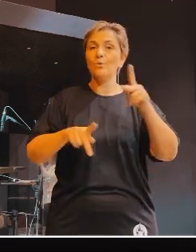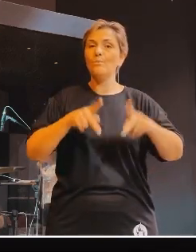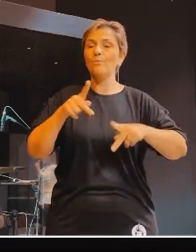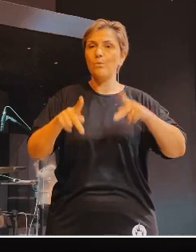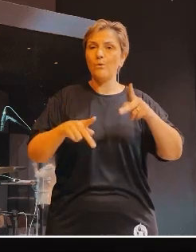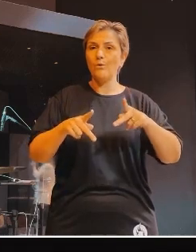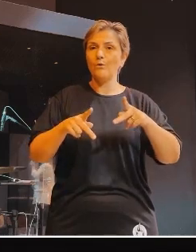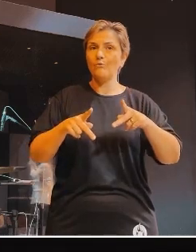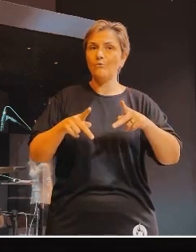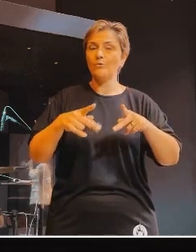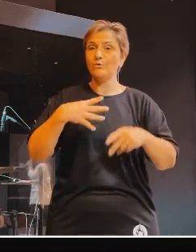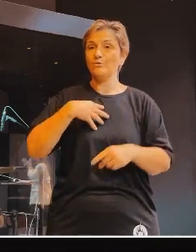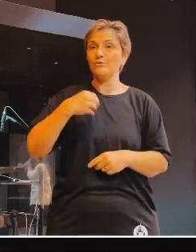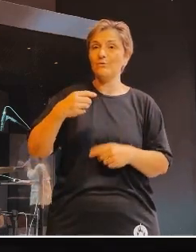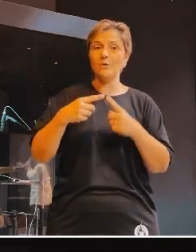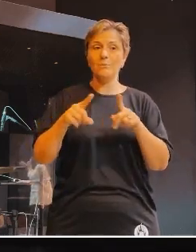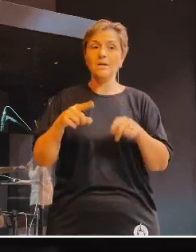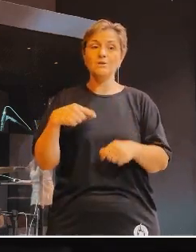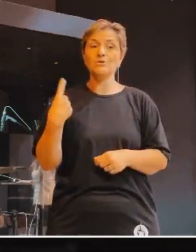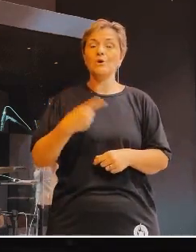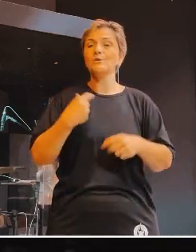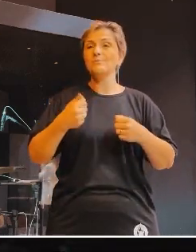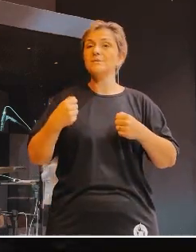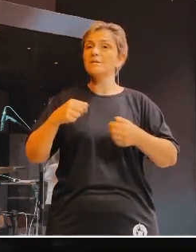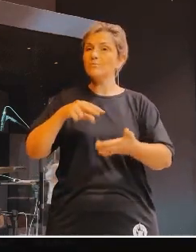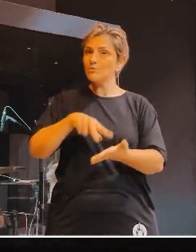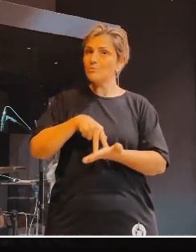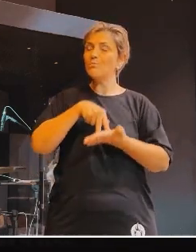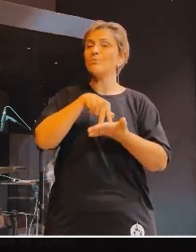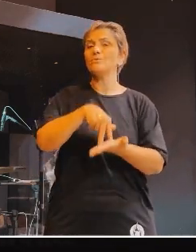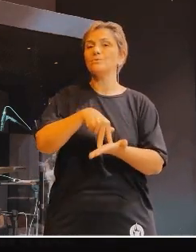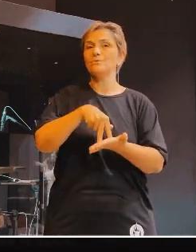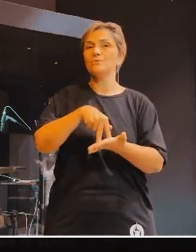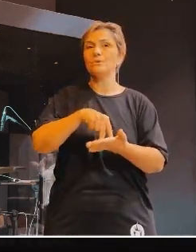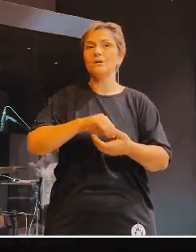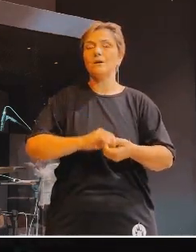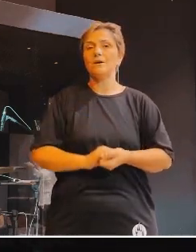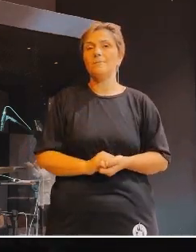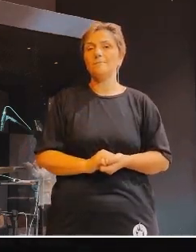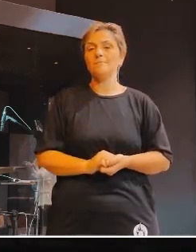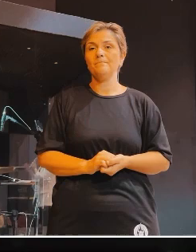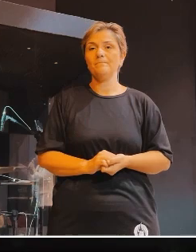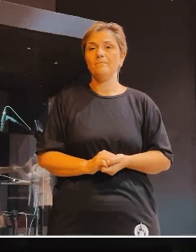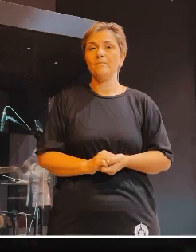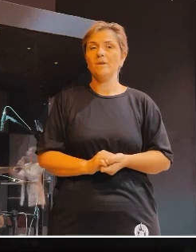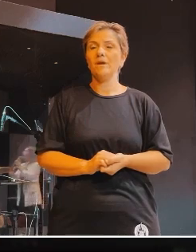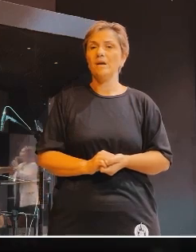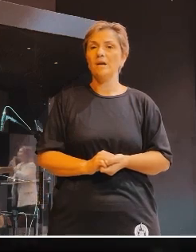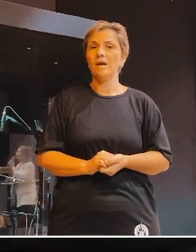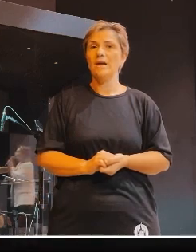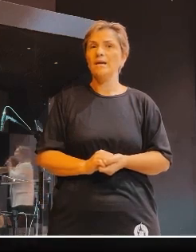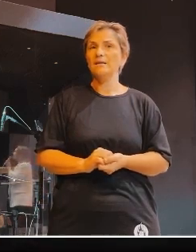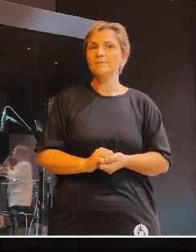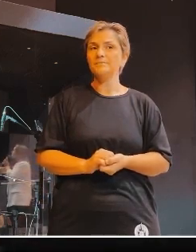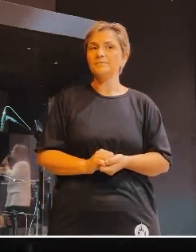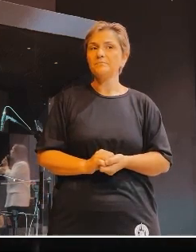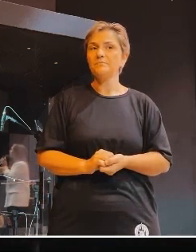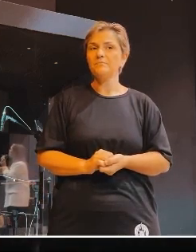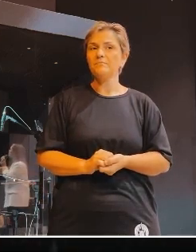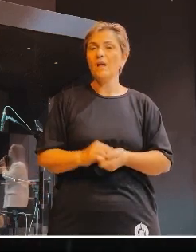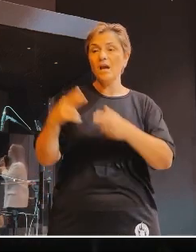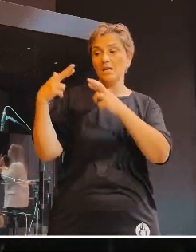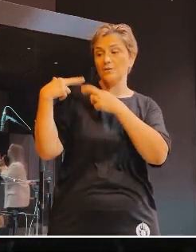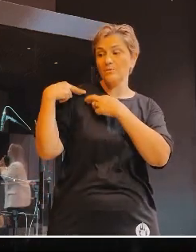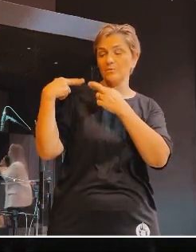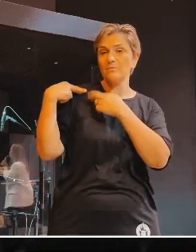a nós nos posicionarmos. Esse é a porção que é a